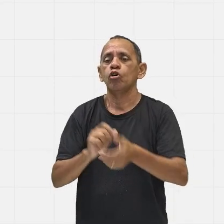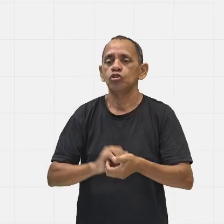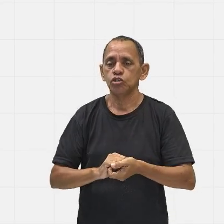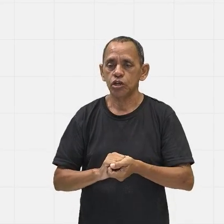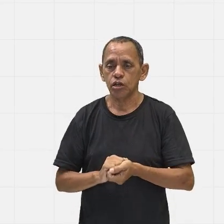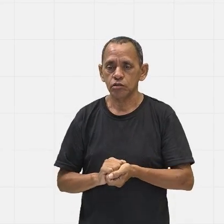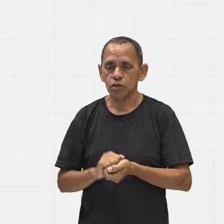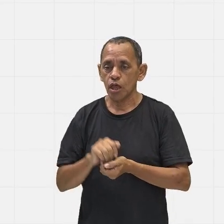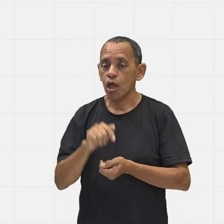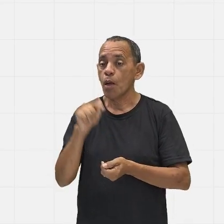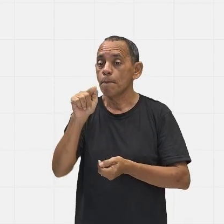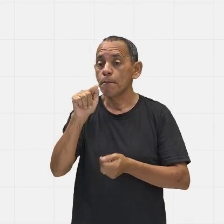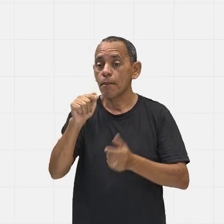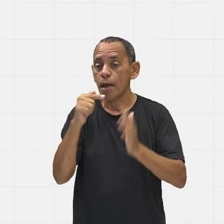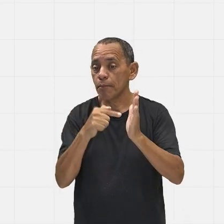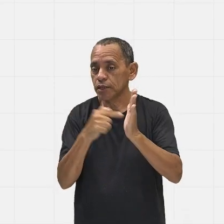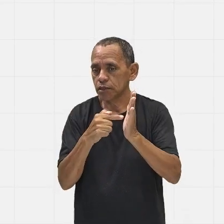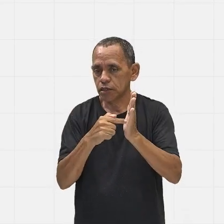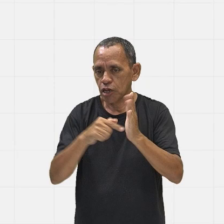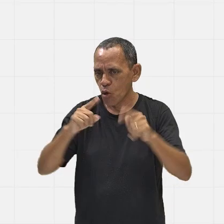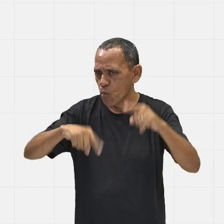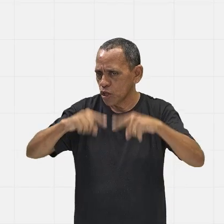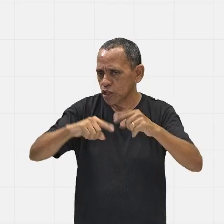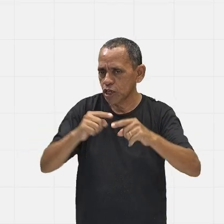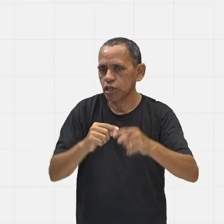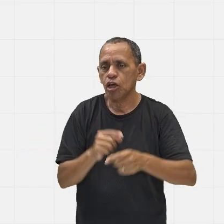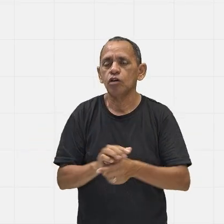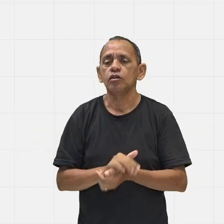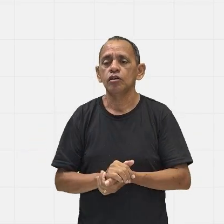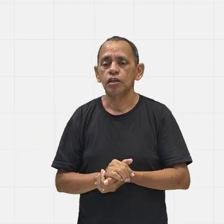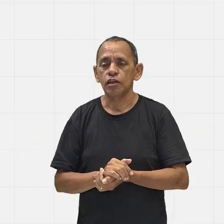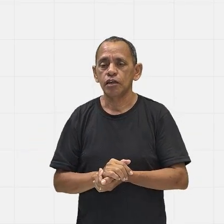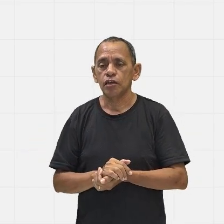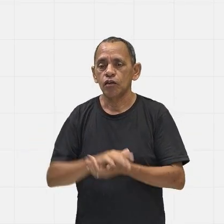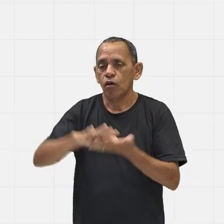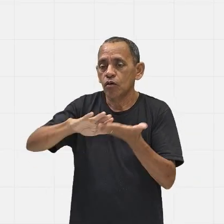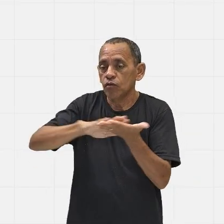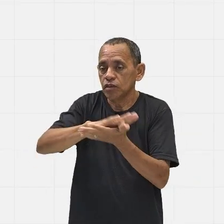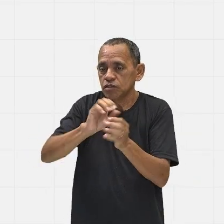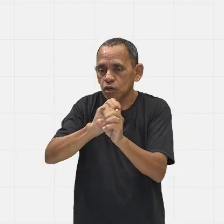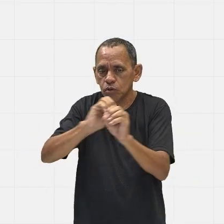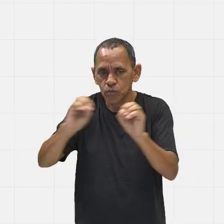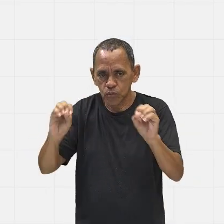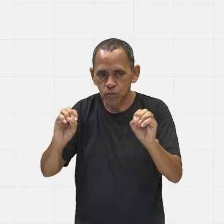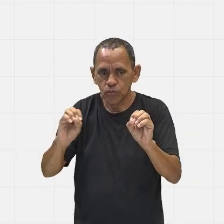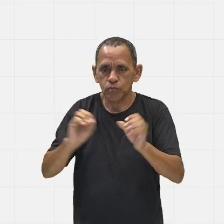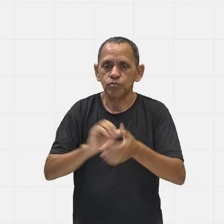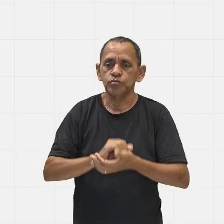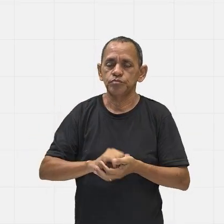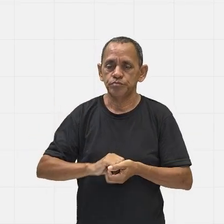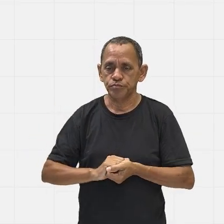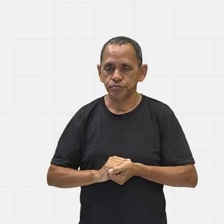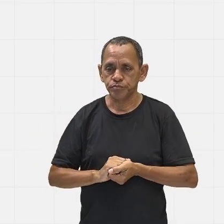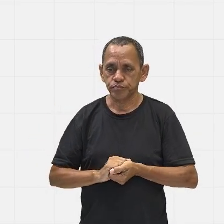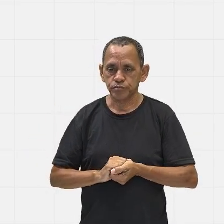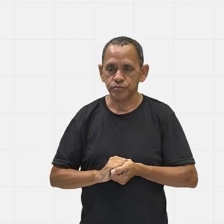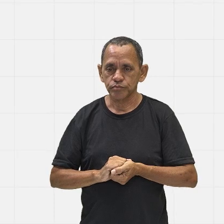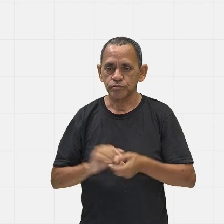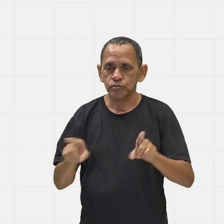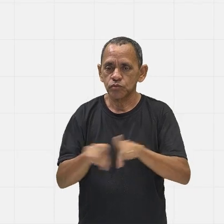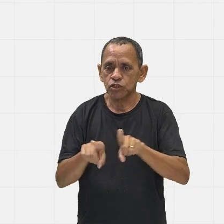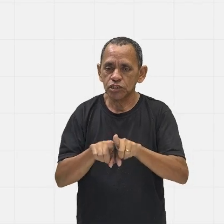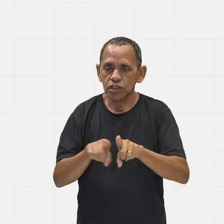toner está vazio ou que tem pouca tinta. Aí você pode também fazer essa verificação se tem